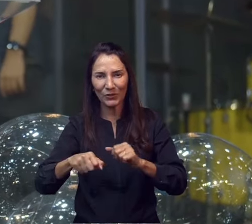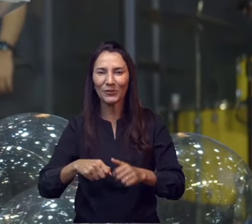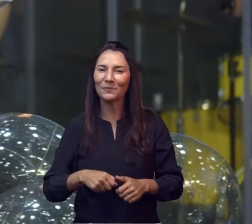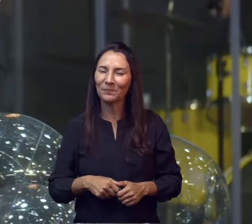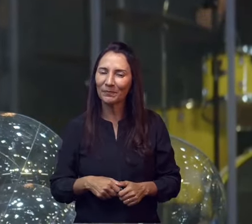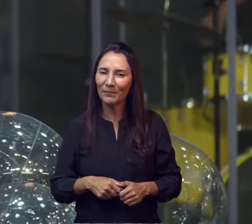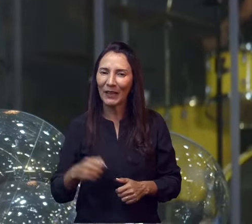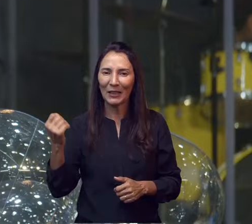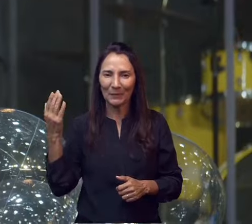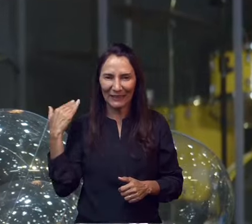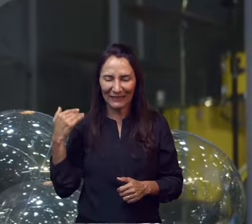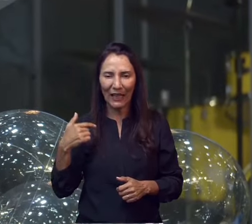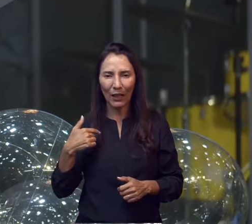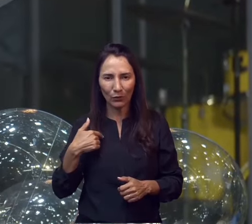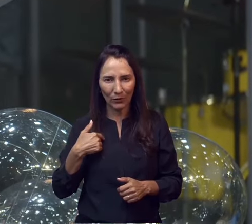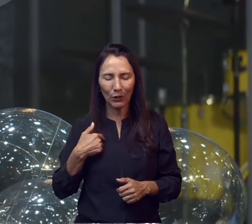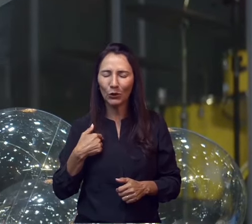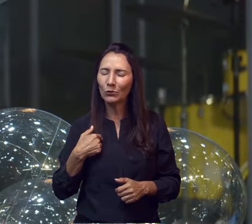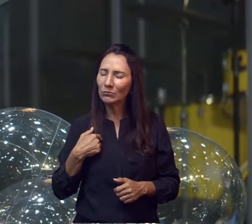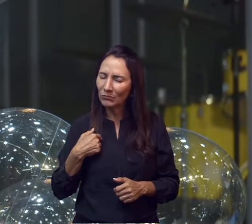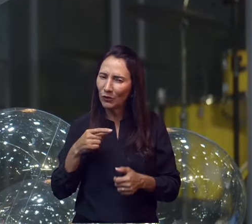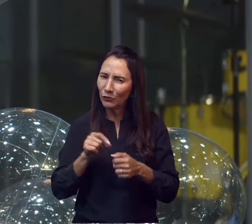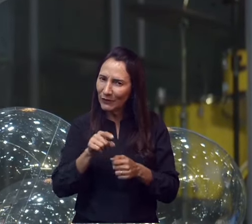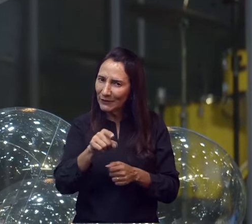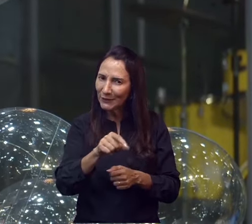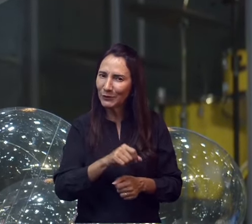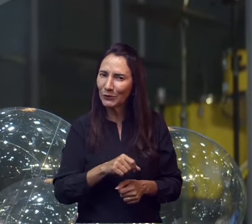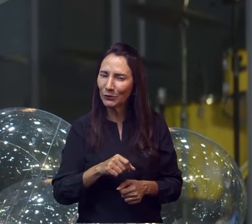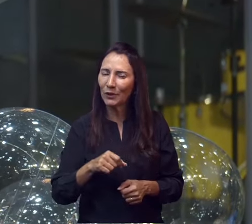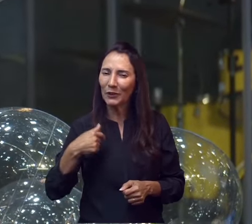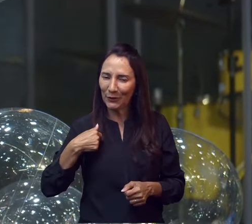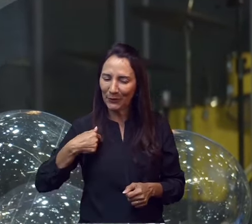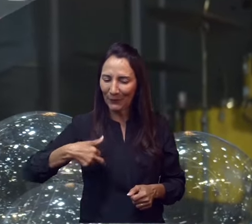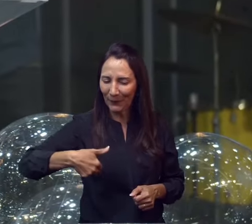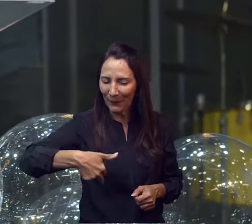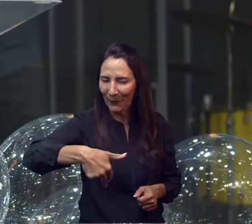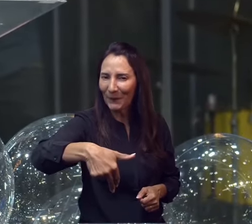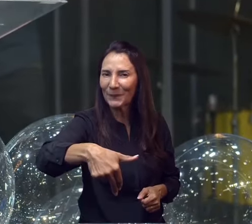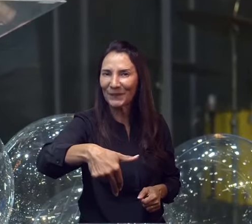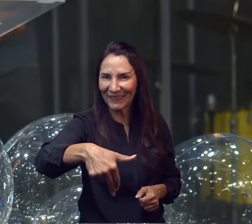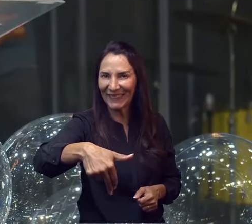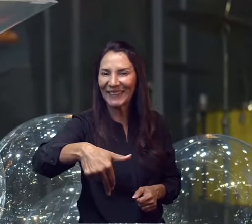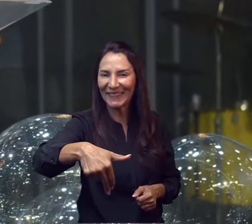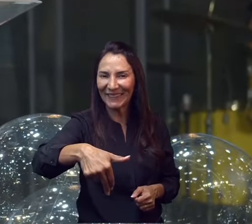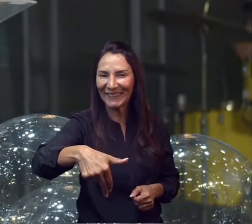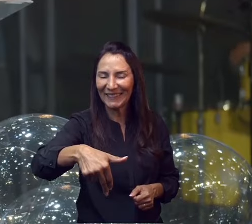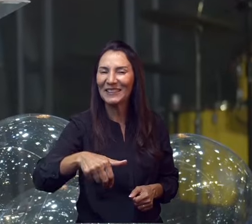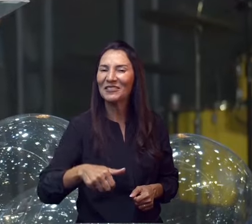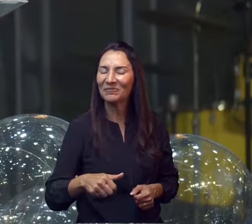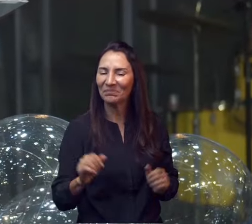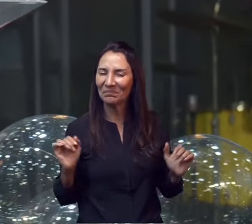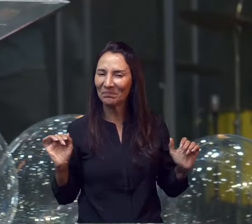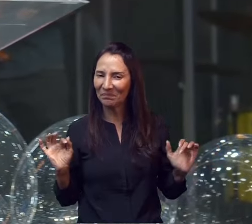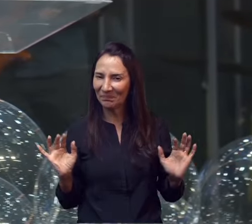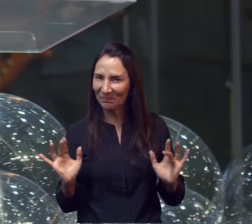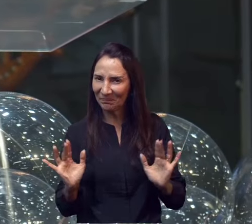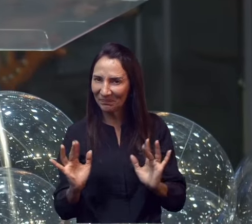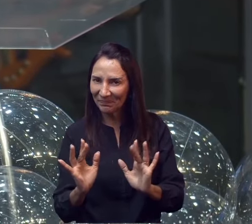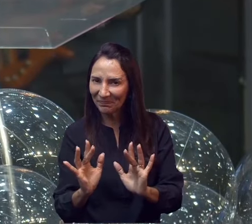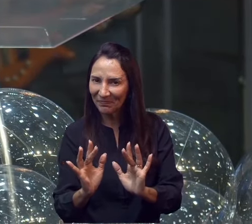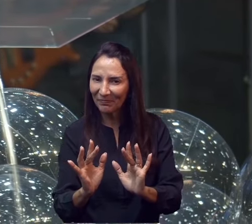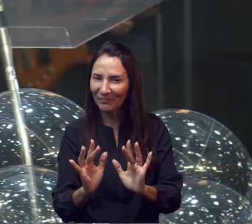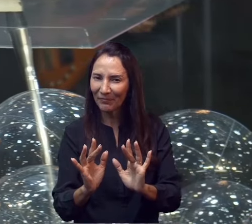um dia eu fiz isso que tô chamando você para fazer um dia eu vim à frente também e essa massa de gente também veio então eu não tô fazendo